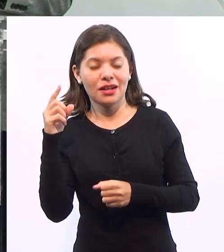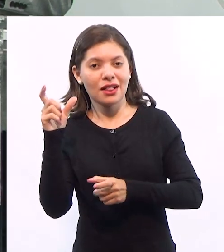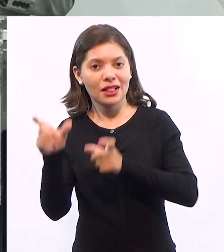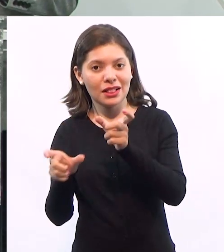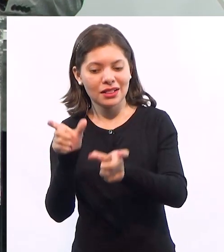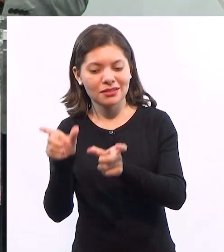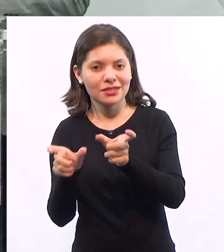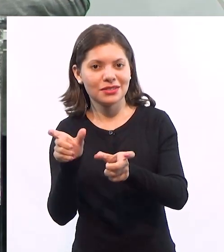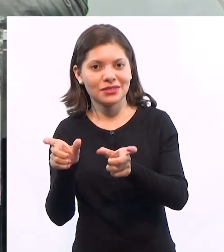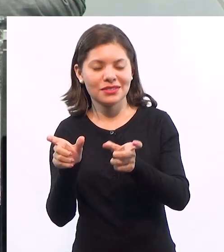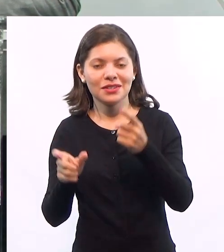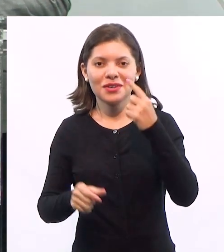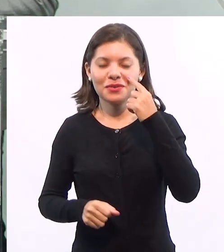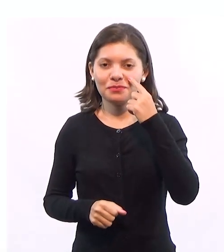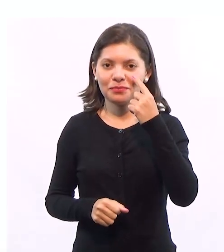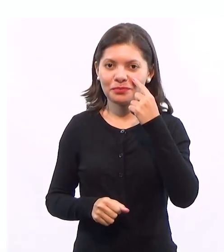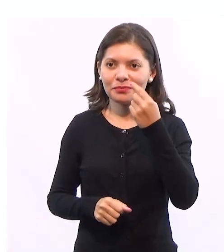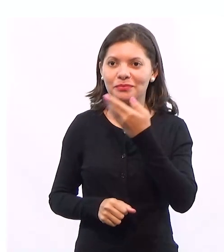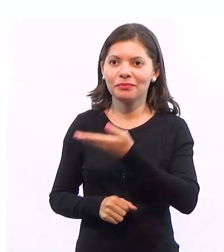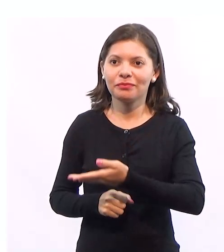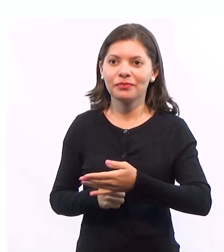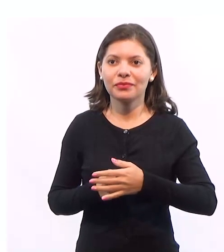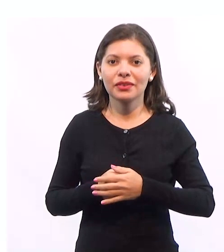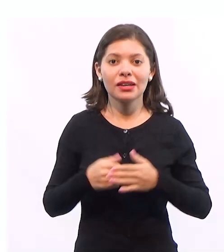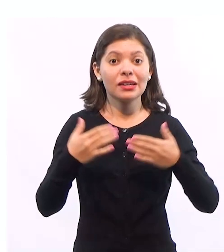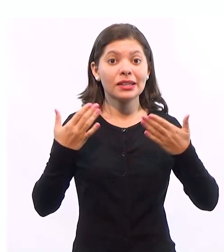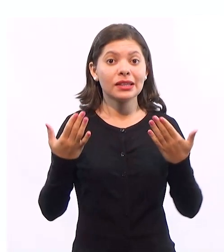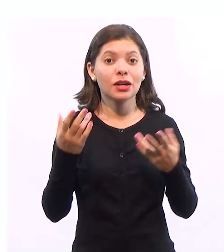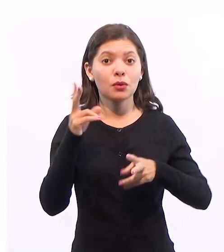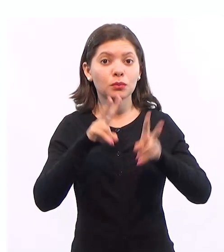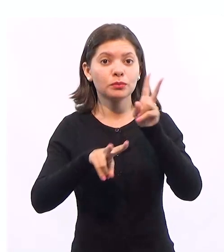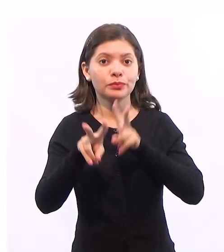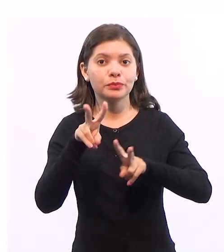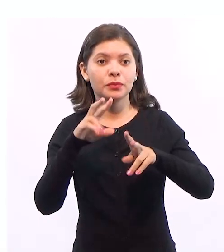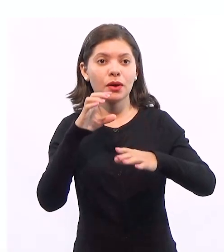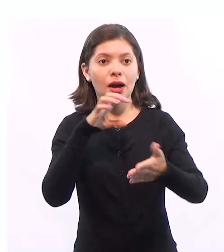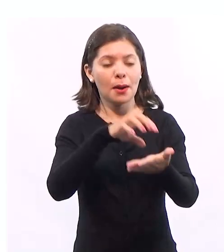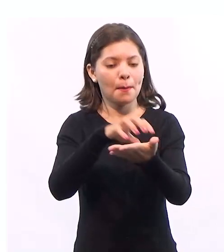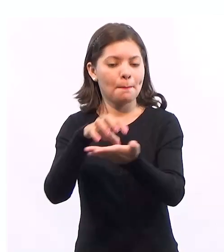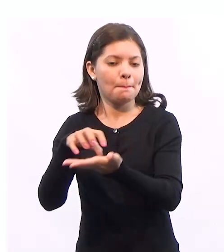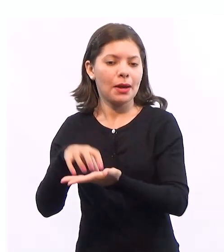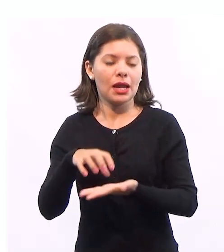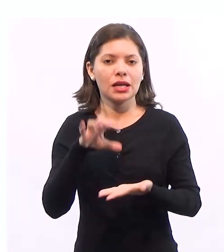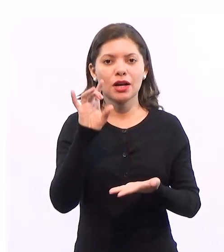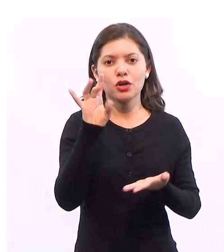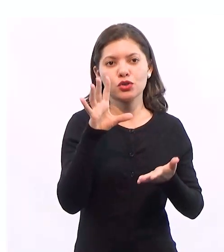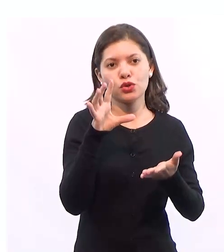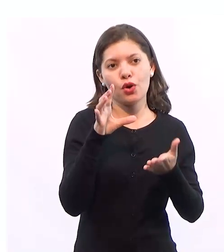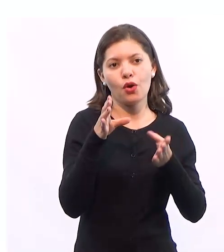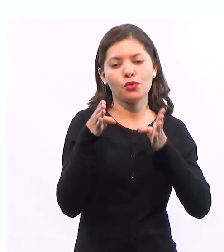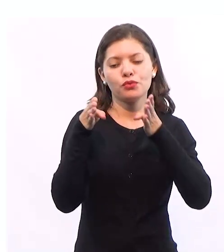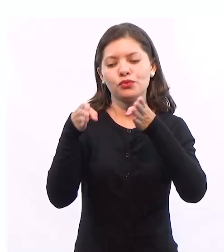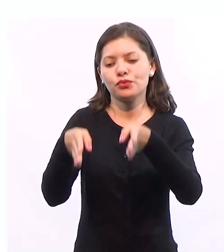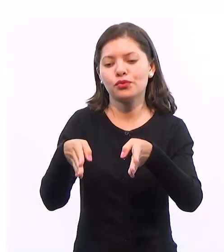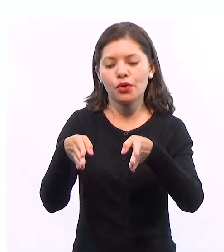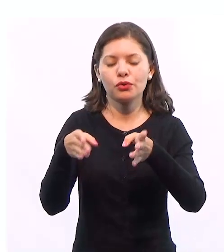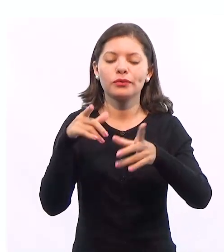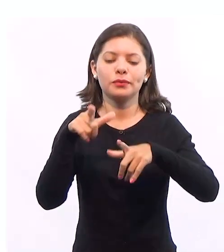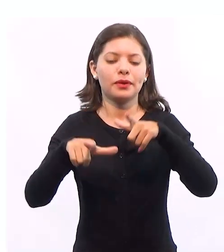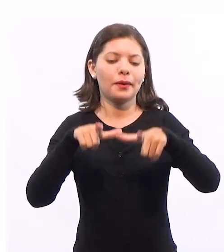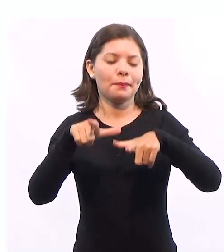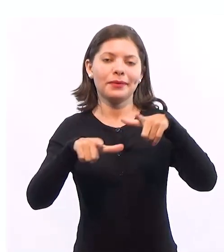burocrática. Mas uma não pensa na outra. Olha aqui, ó. Ou seja, não se viam as organizações somente com foco na